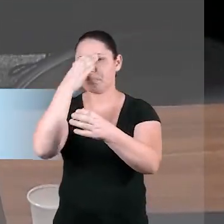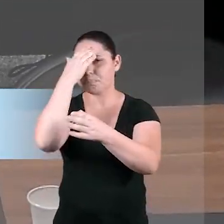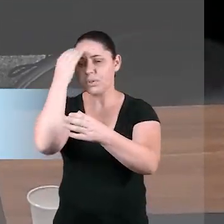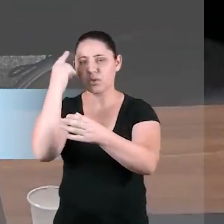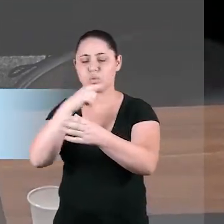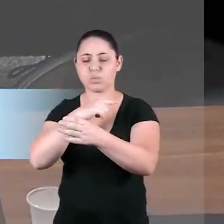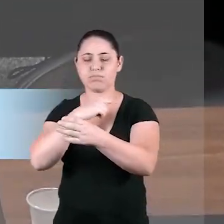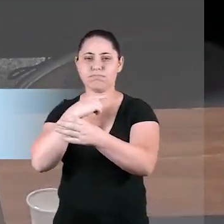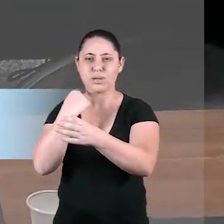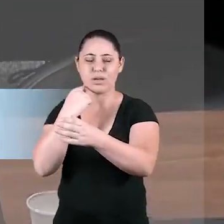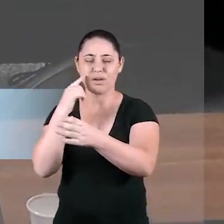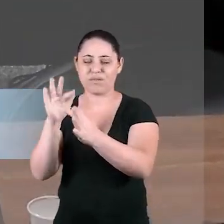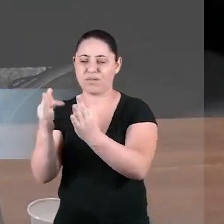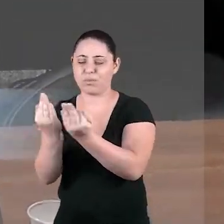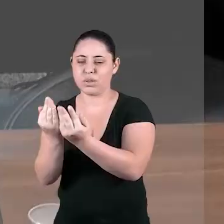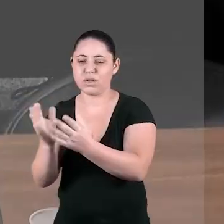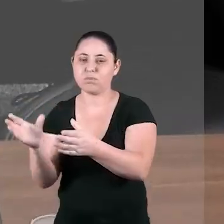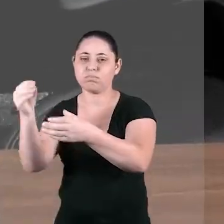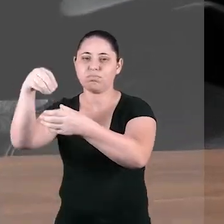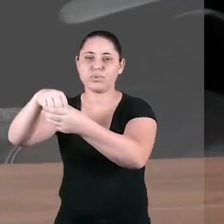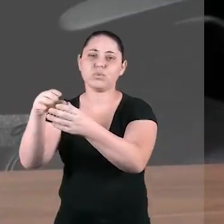respaldo depois da morte desse paciente.